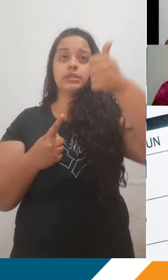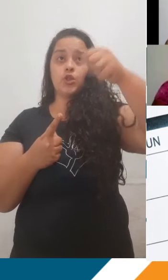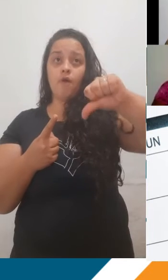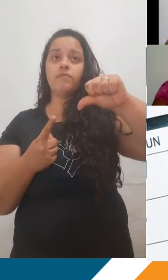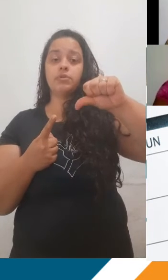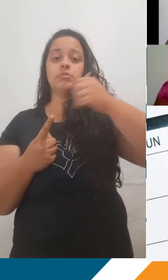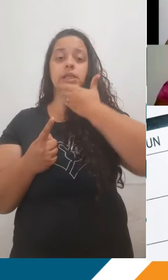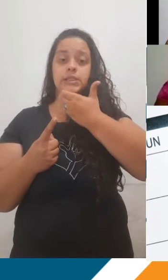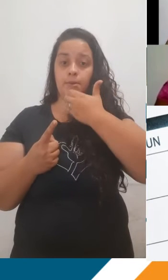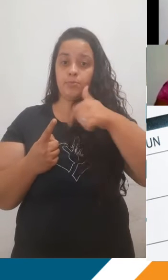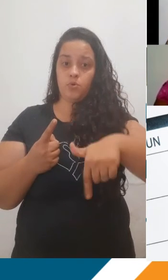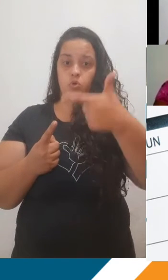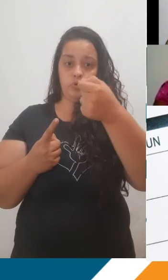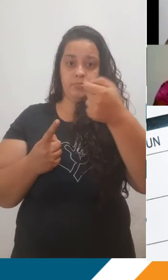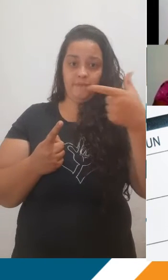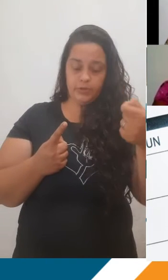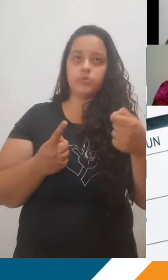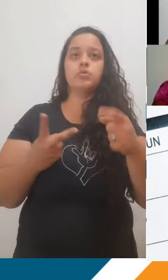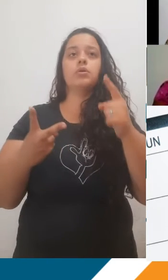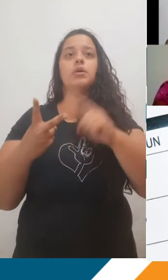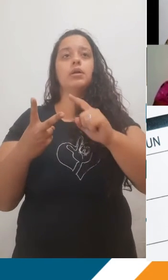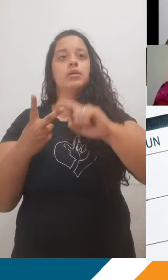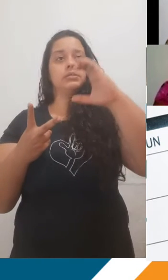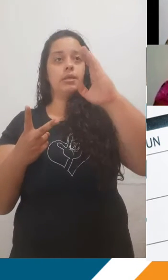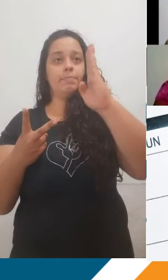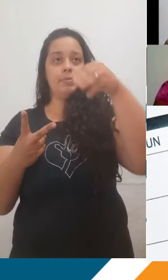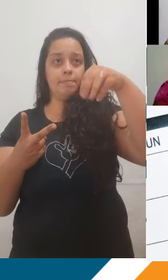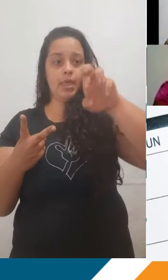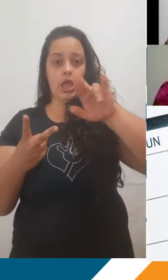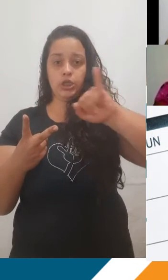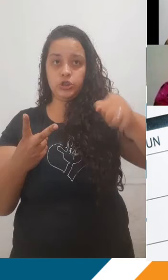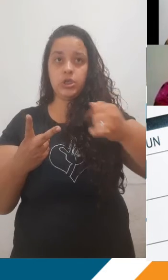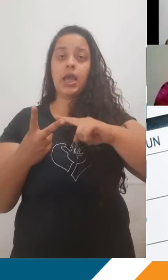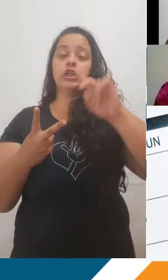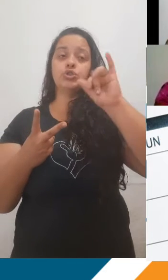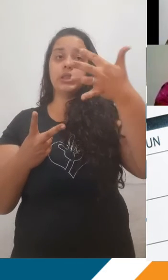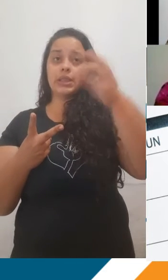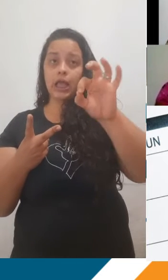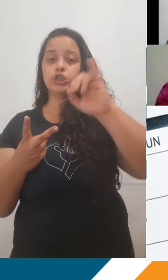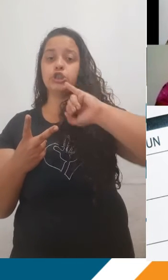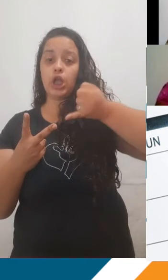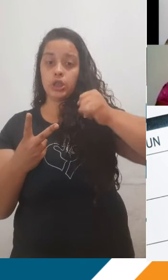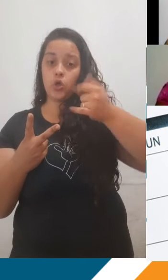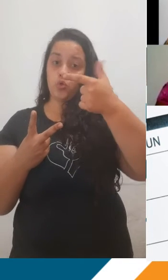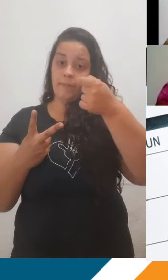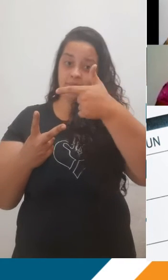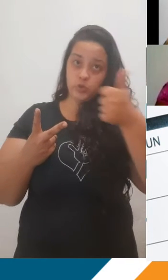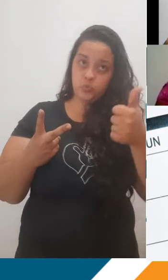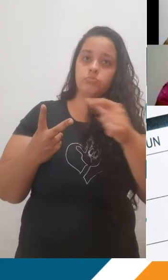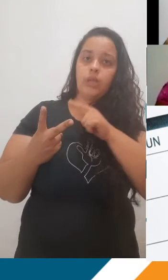de 2020, ainda esse ano. CEBMERGE, 10 de janeiro de 2021.